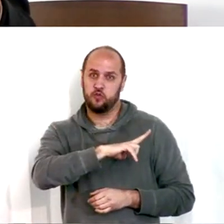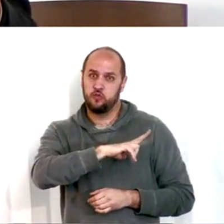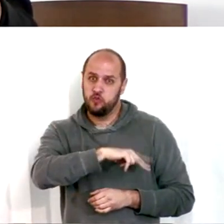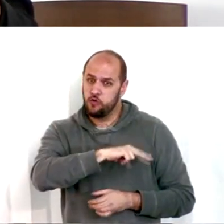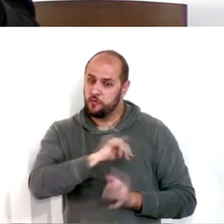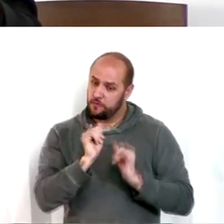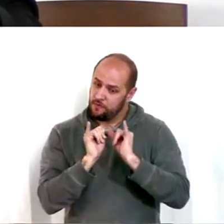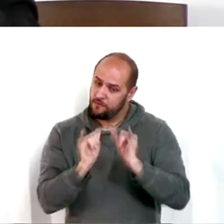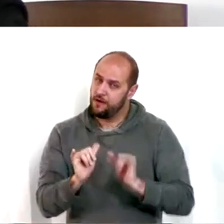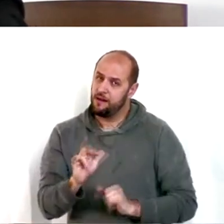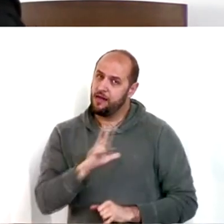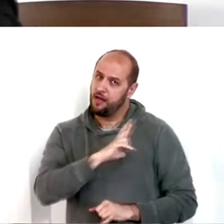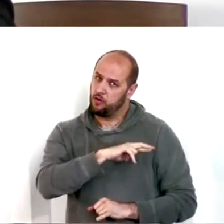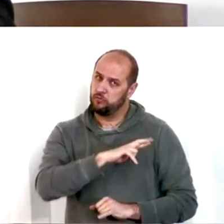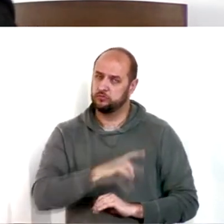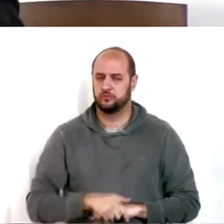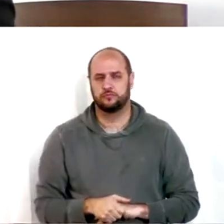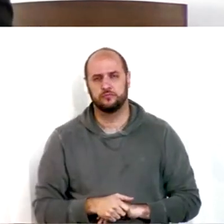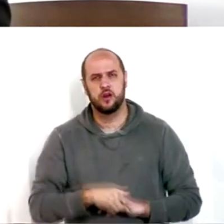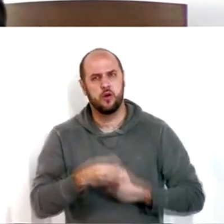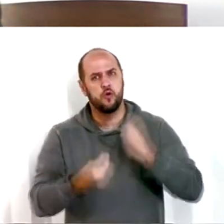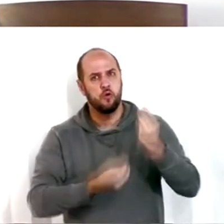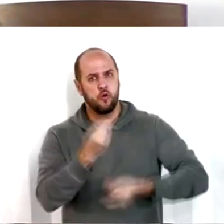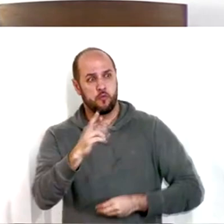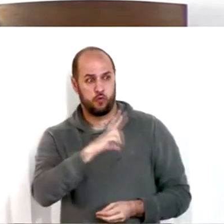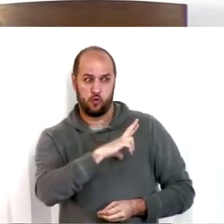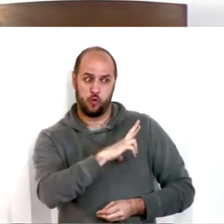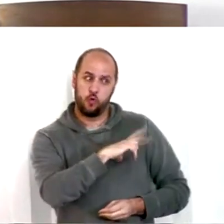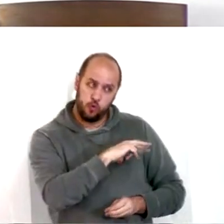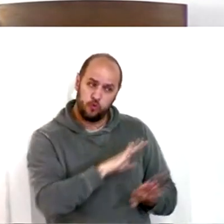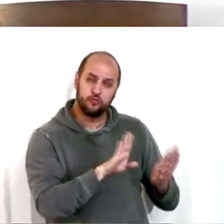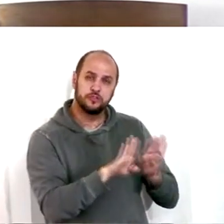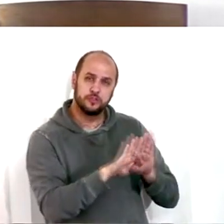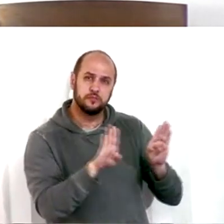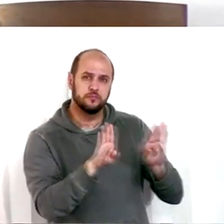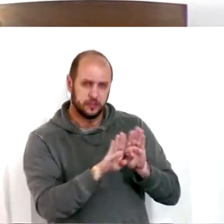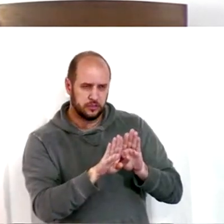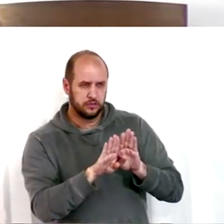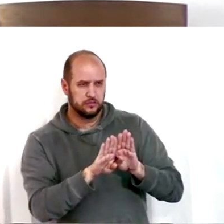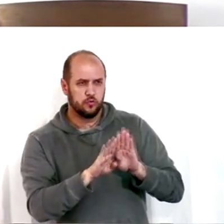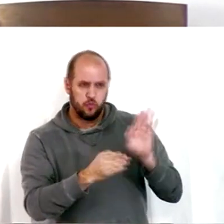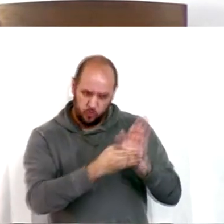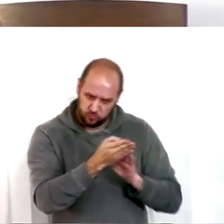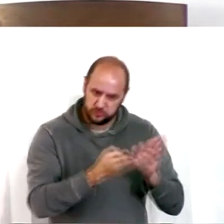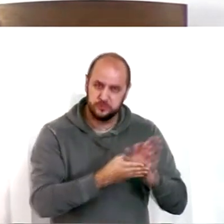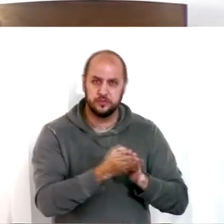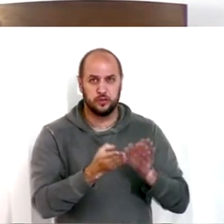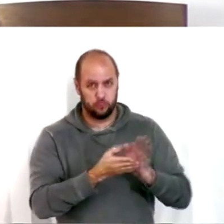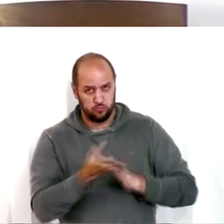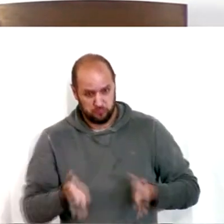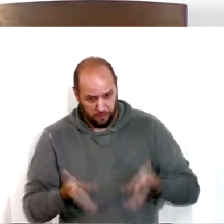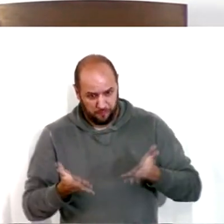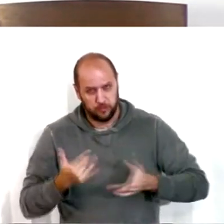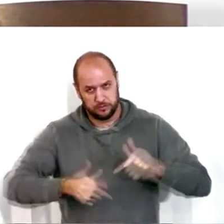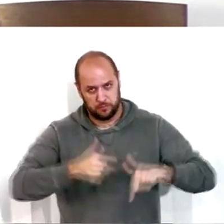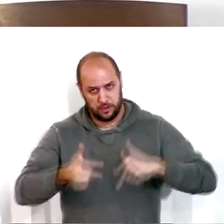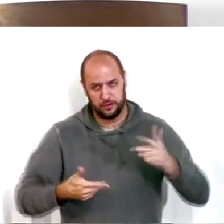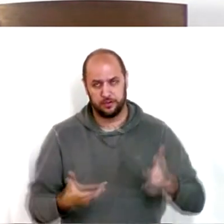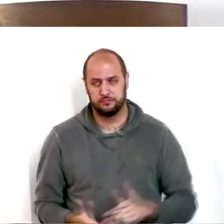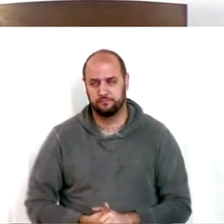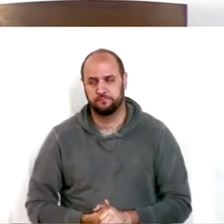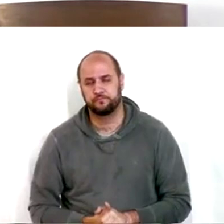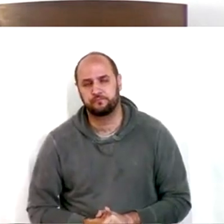Ruth. E como Ruth rapidamente coloca o conselho de Noemi em prática.